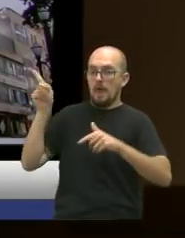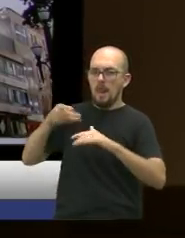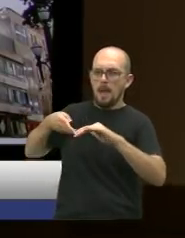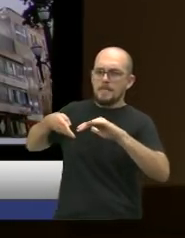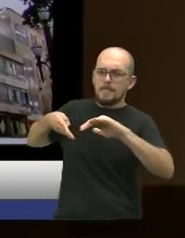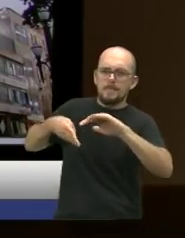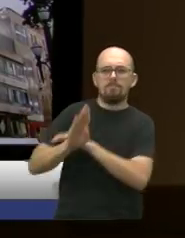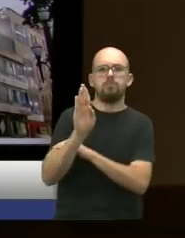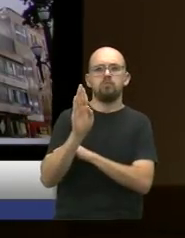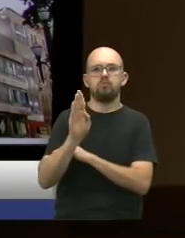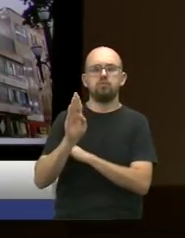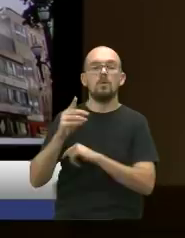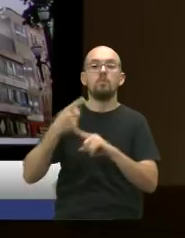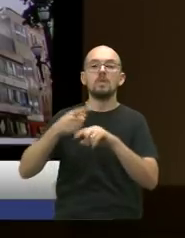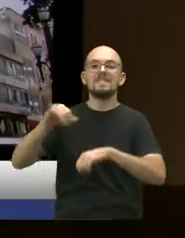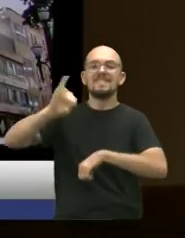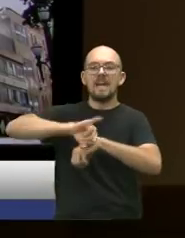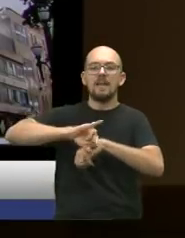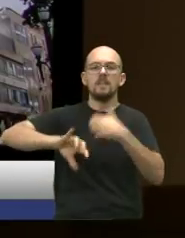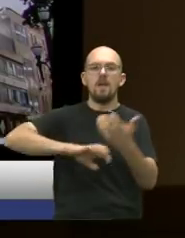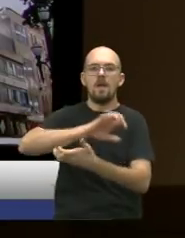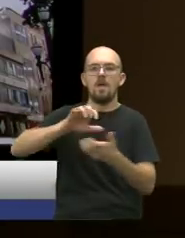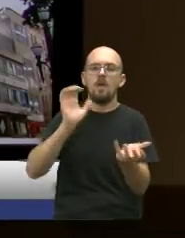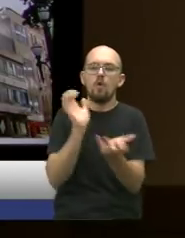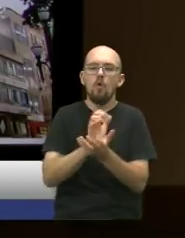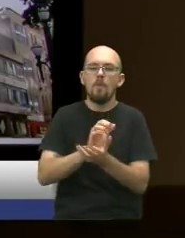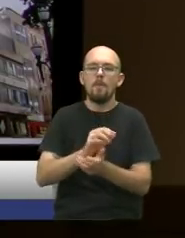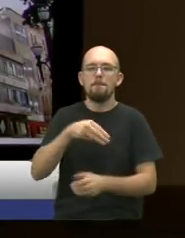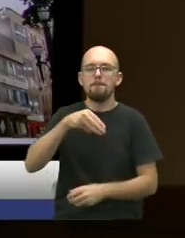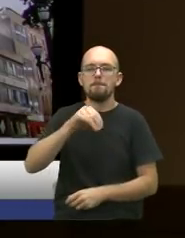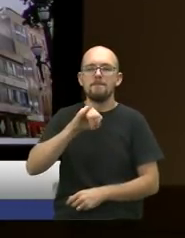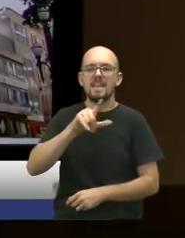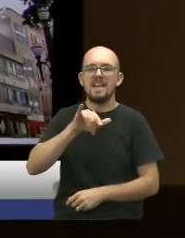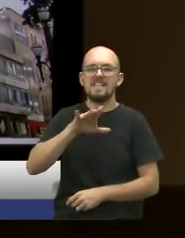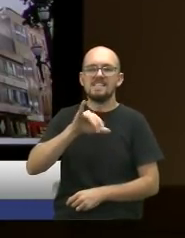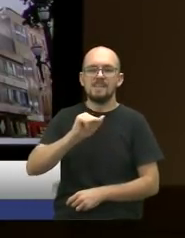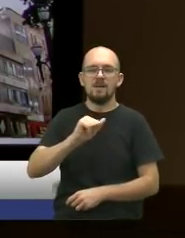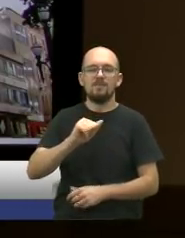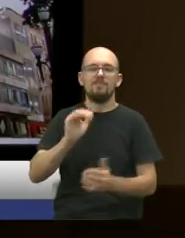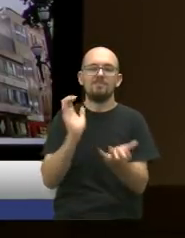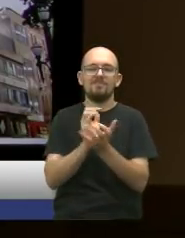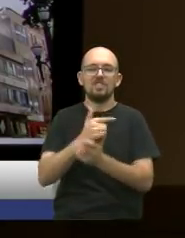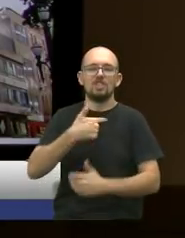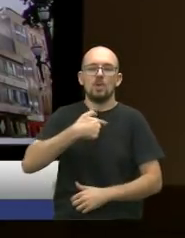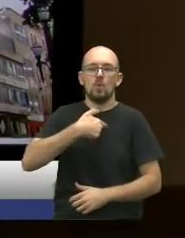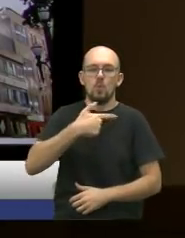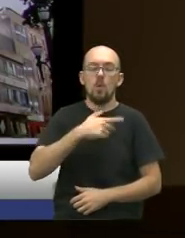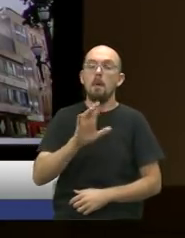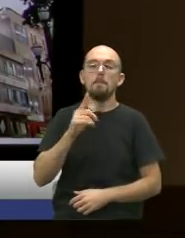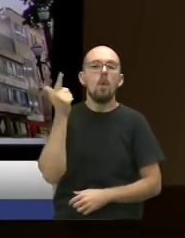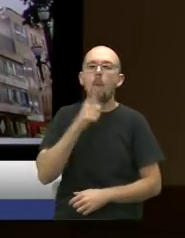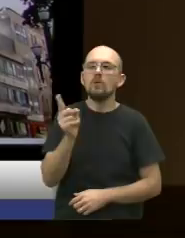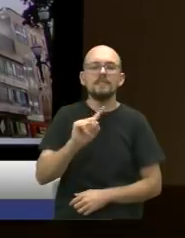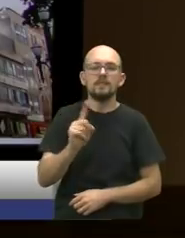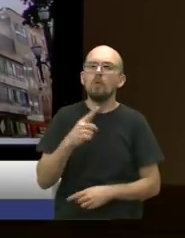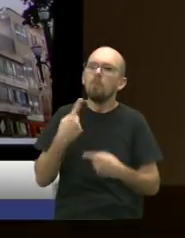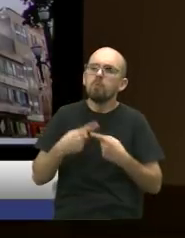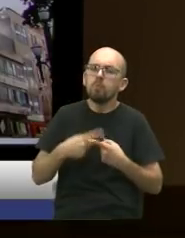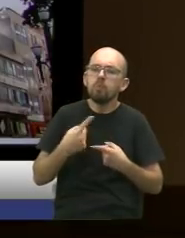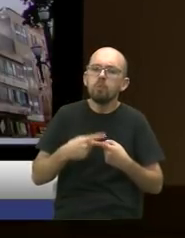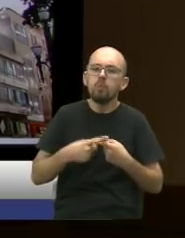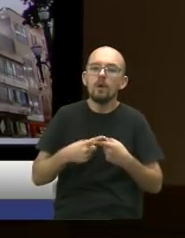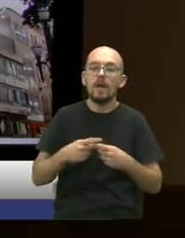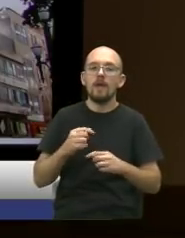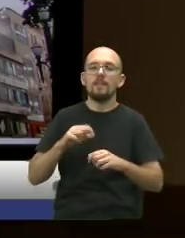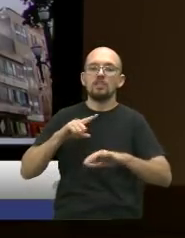da Legião Revolucionária, a sede dos milicianos do Getúlio. Não conseguimos invadir. Alguém apareceu com uma escada. O primeiro a subir